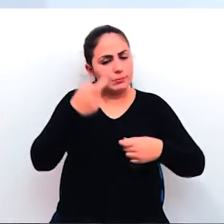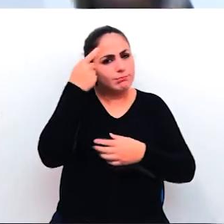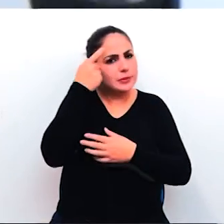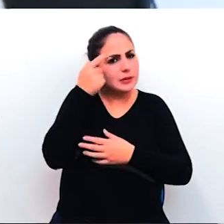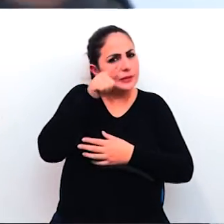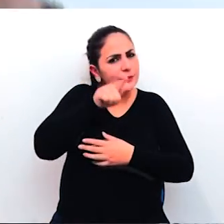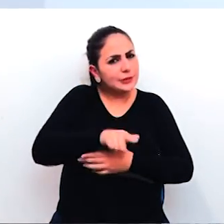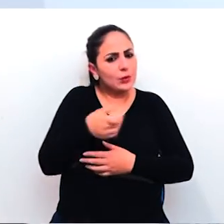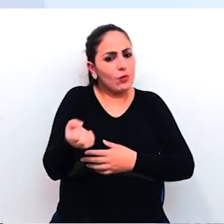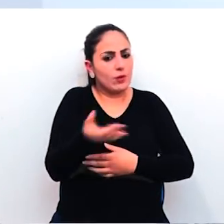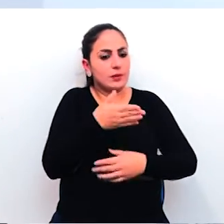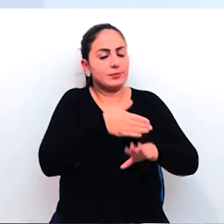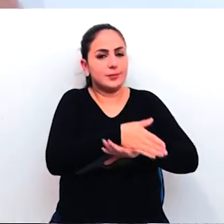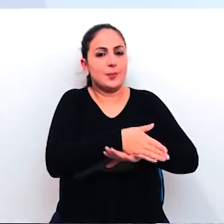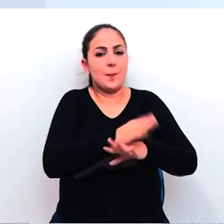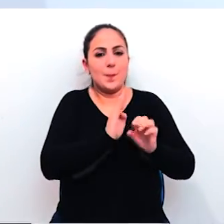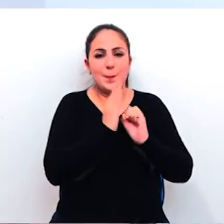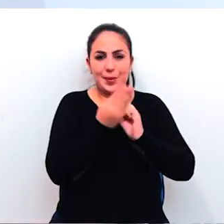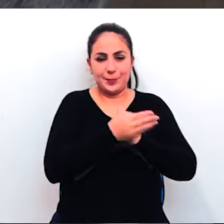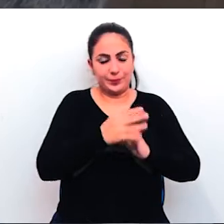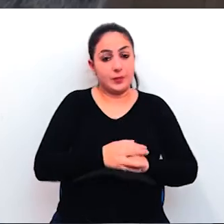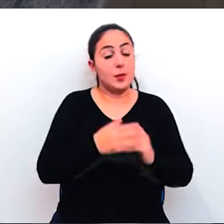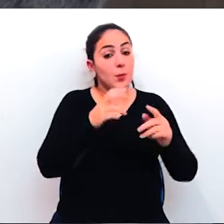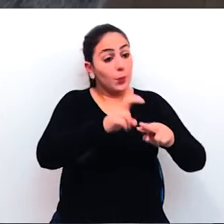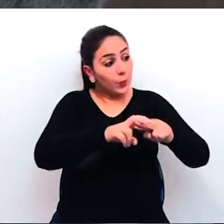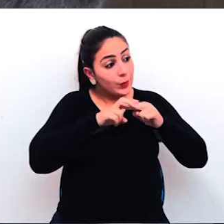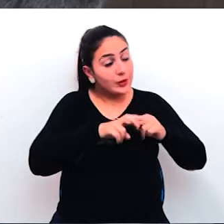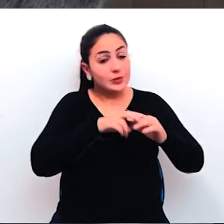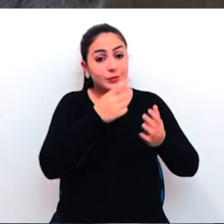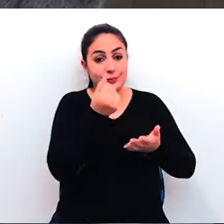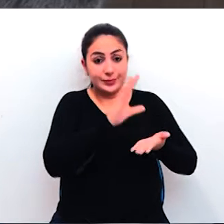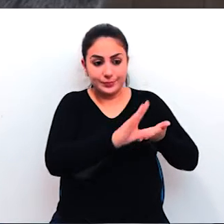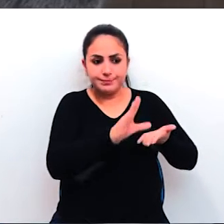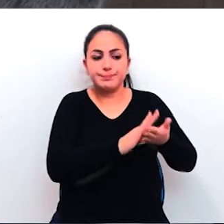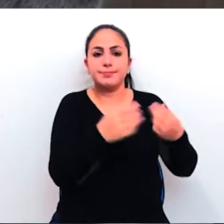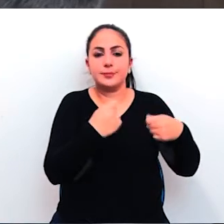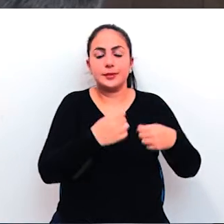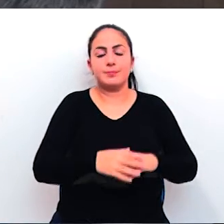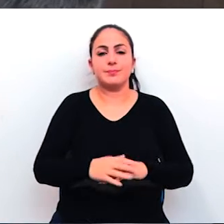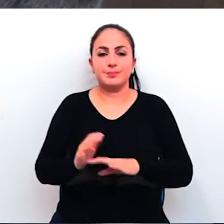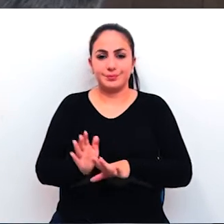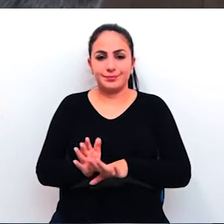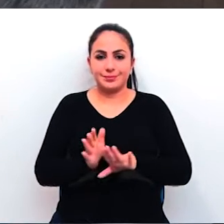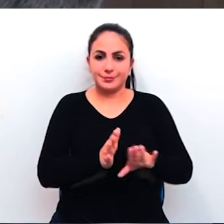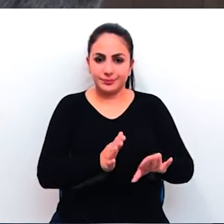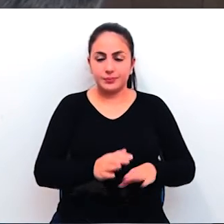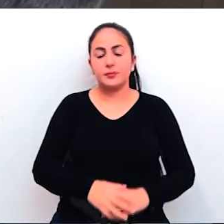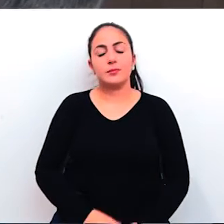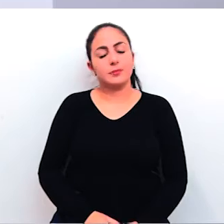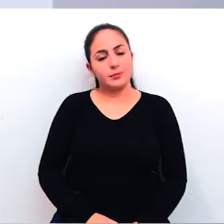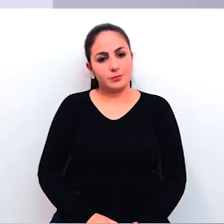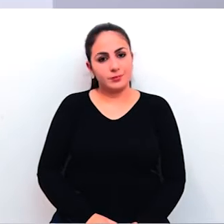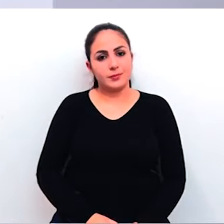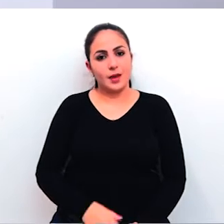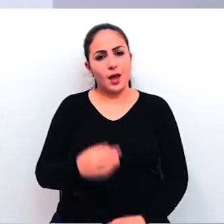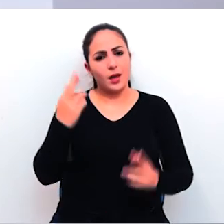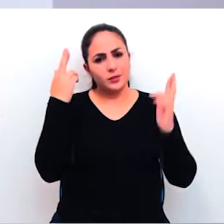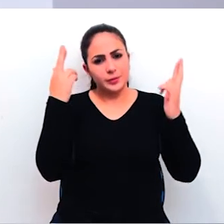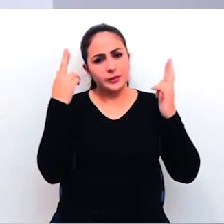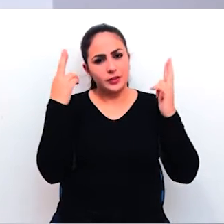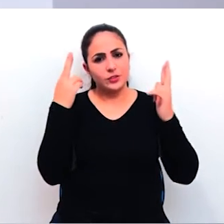a se repensar o acesso aos bairros e para isto em sentimentos são necessárias a